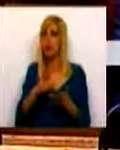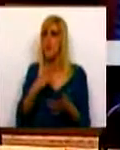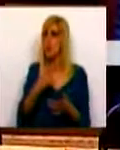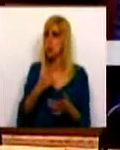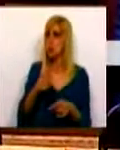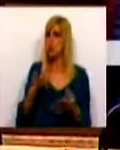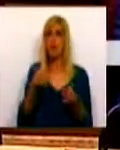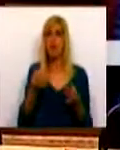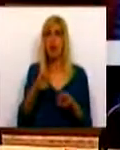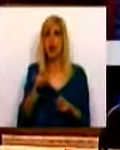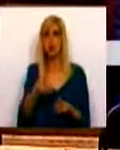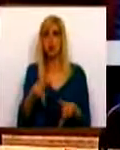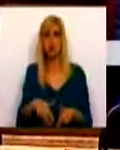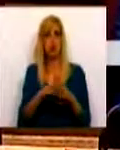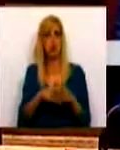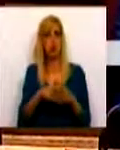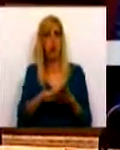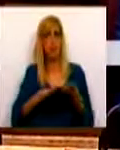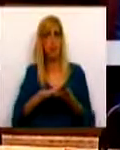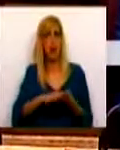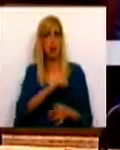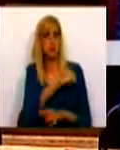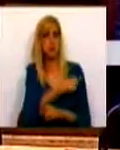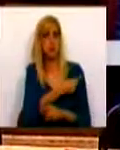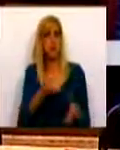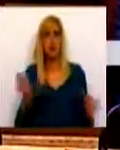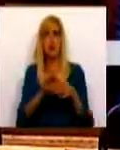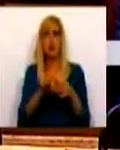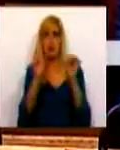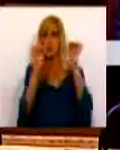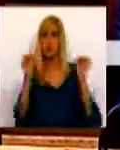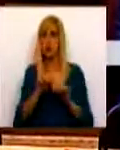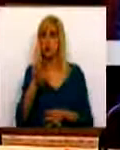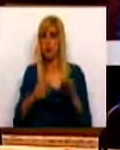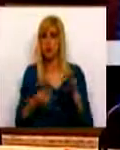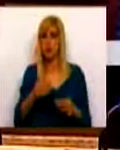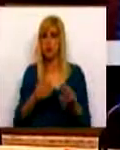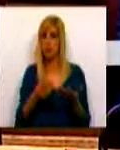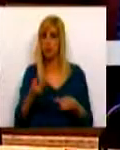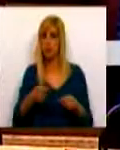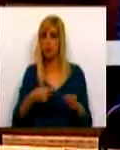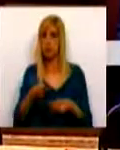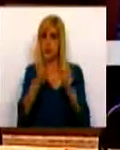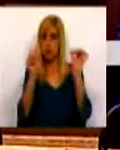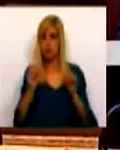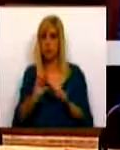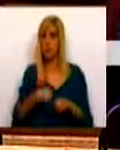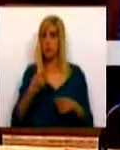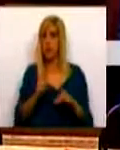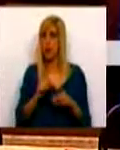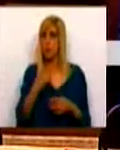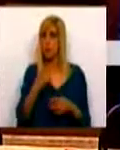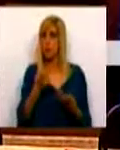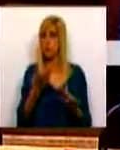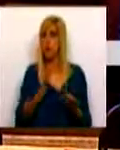são efetivamente questões estruturantes no que diz respeito ao sistema de justiça e à organização do sistema. A primeira questão é a questão